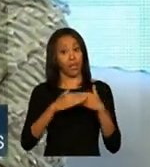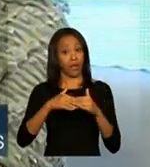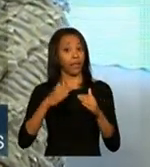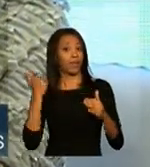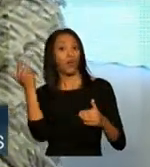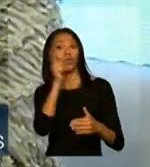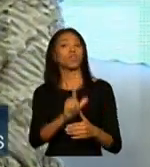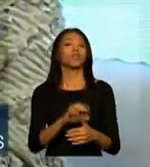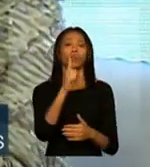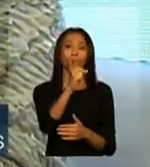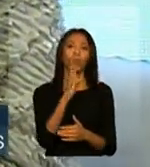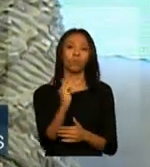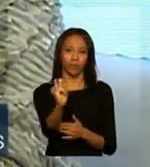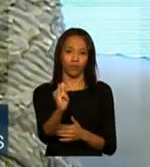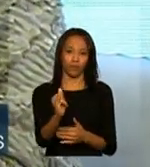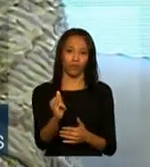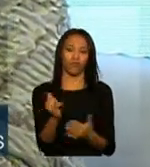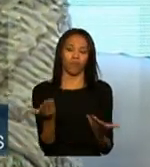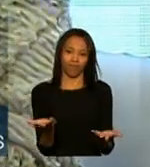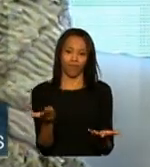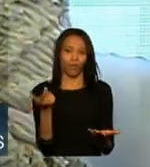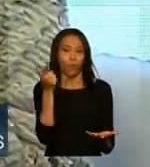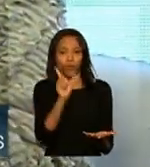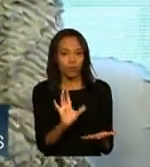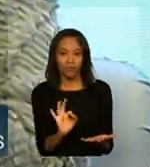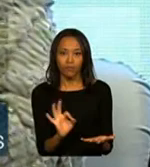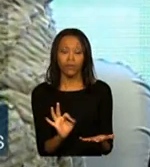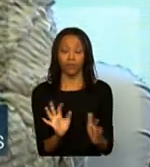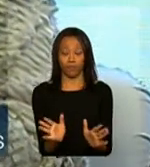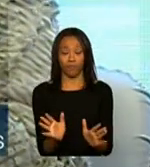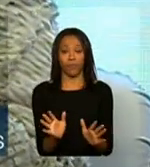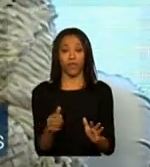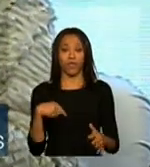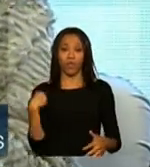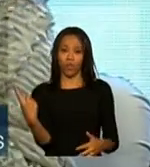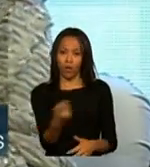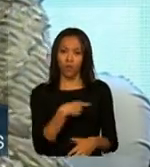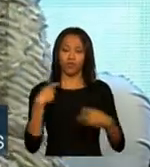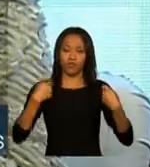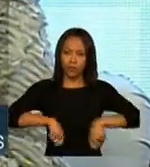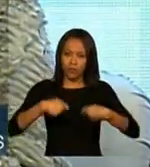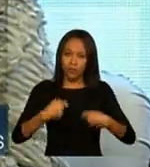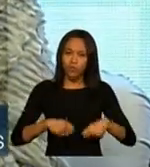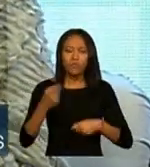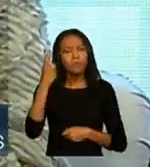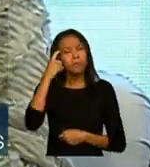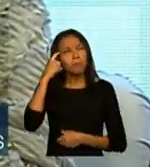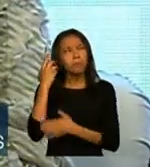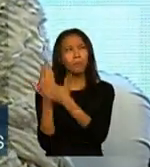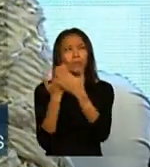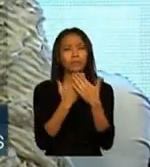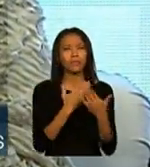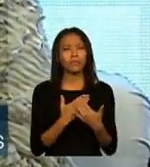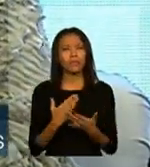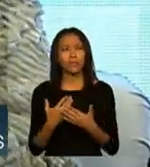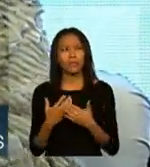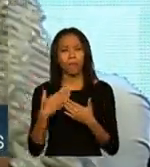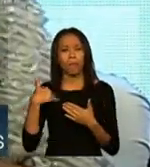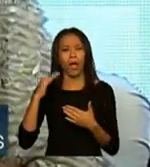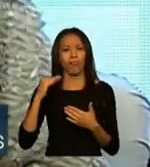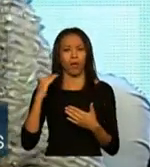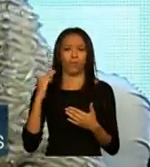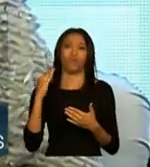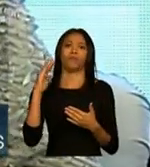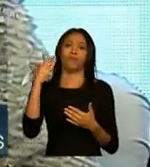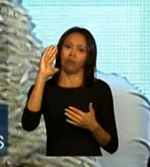ano passado. E é isso que nós queremos fazer. Agora, nós precisamos pensar grande o PA. E ele tem